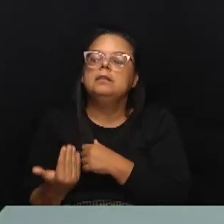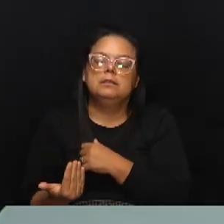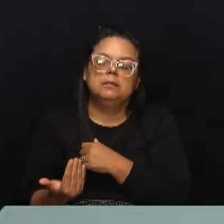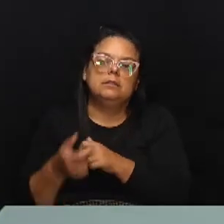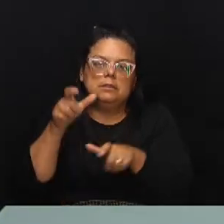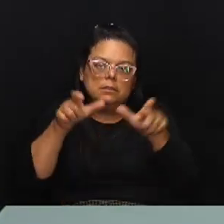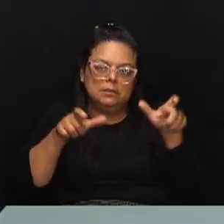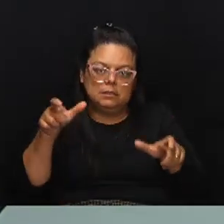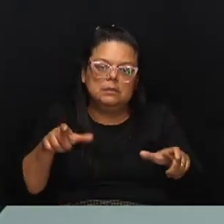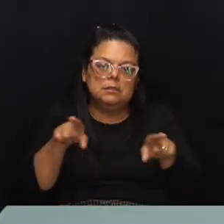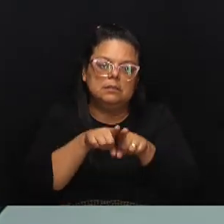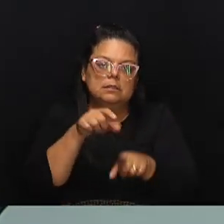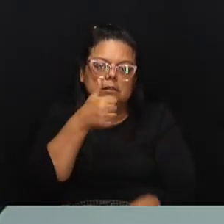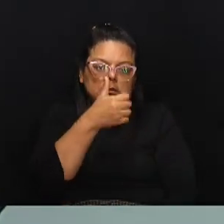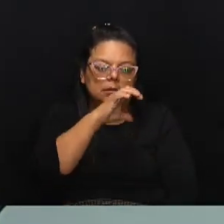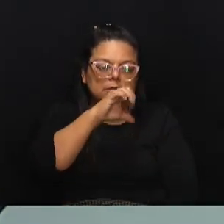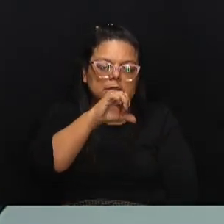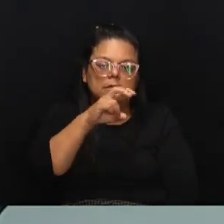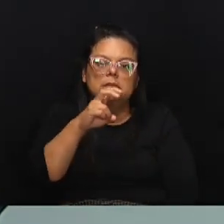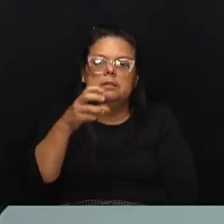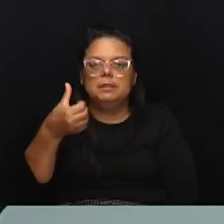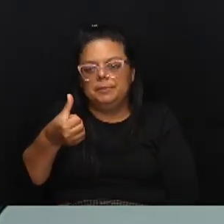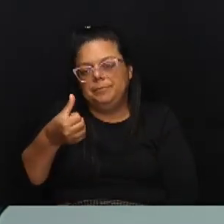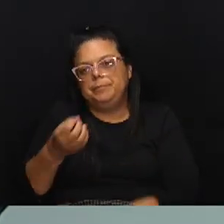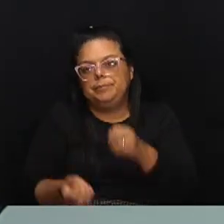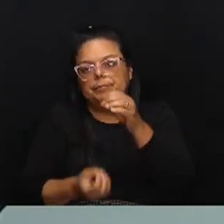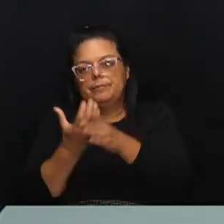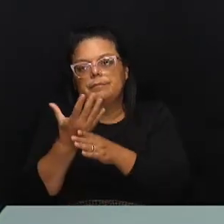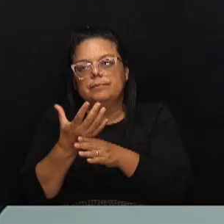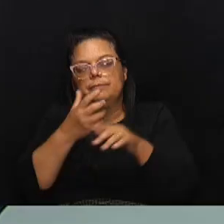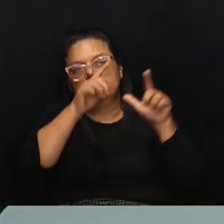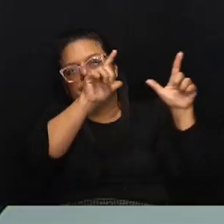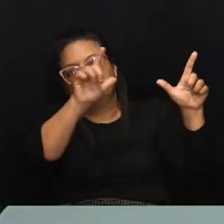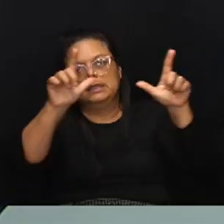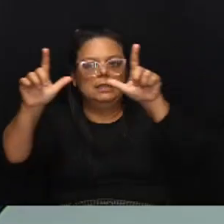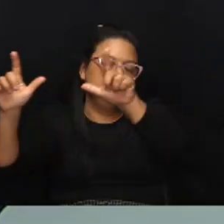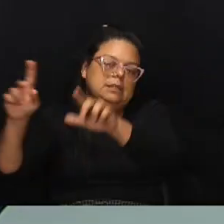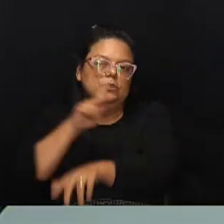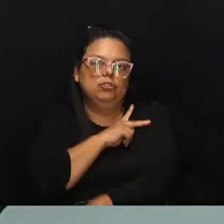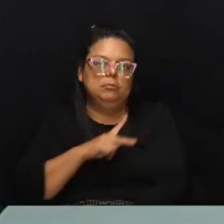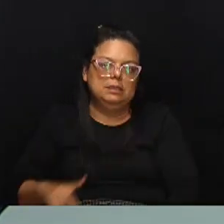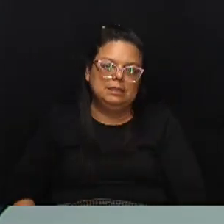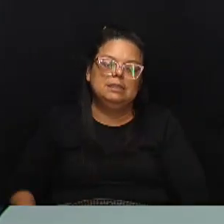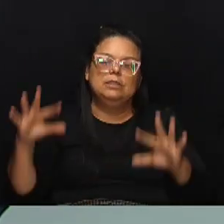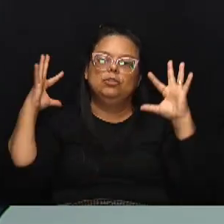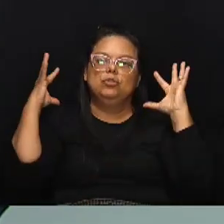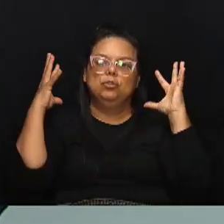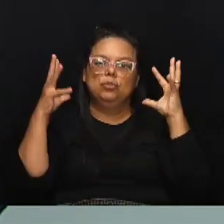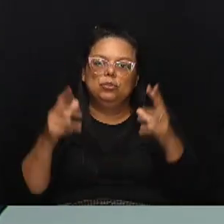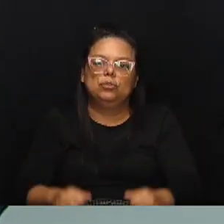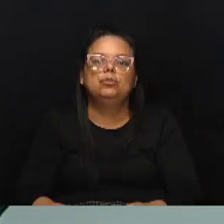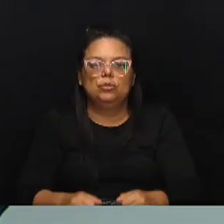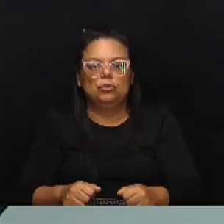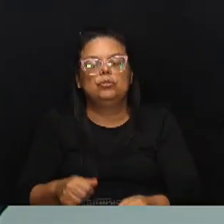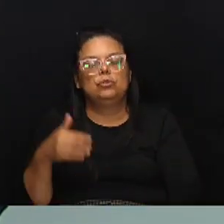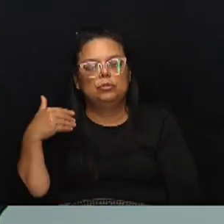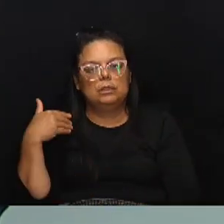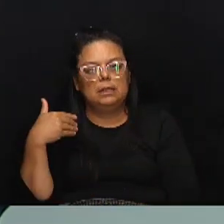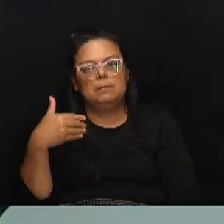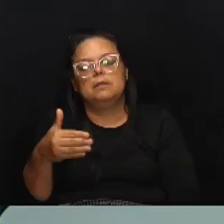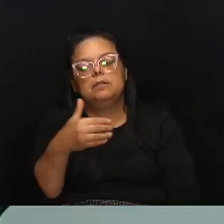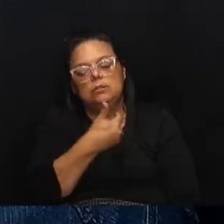personalidades. Tanto que em 1956 é criada a Galeria de Presidentes, em que todos os presidentes que passaram dali para frente,